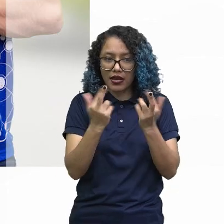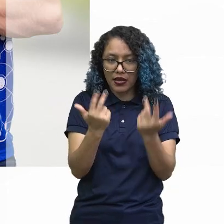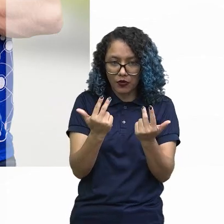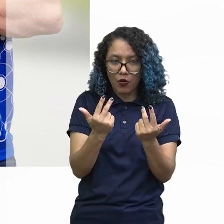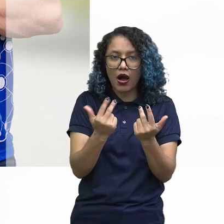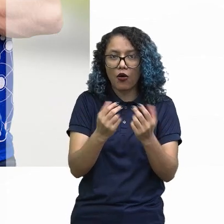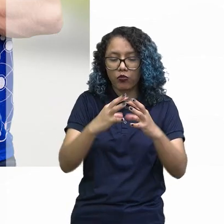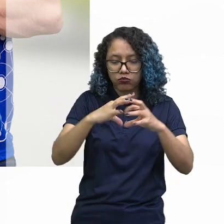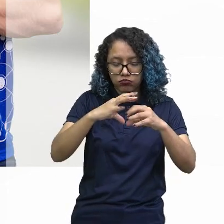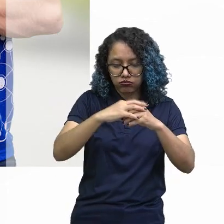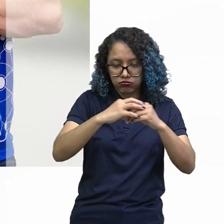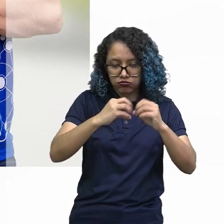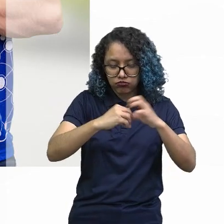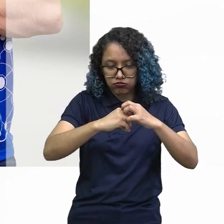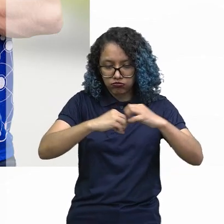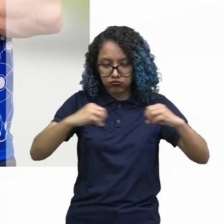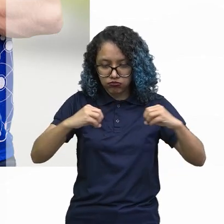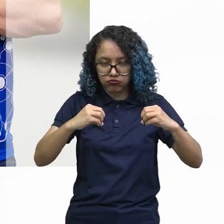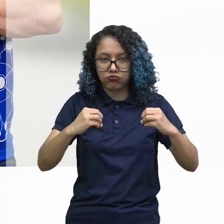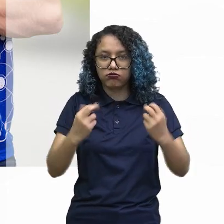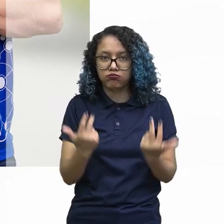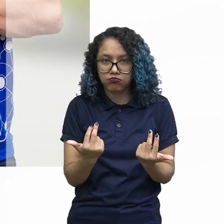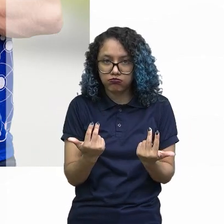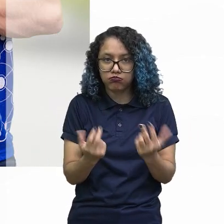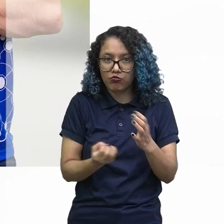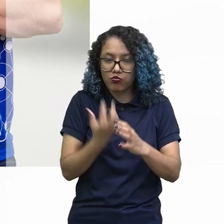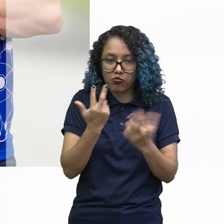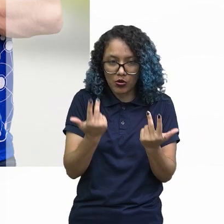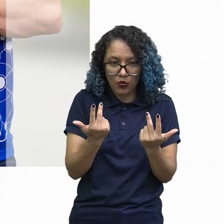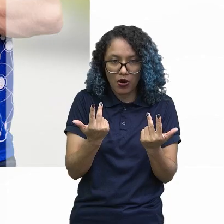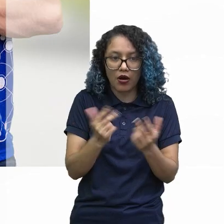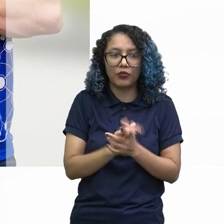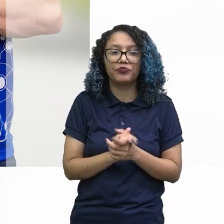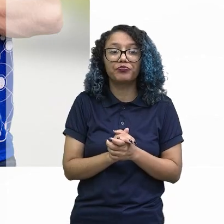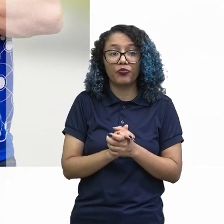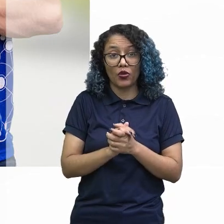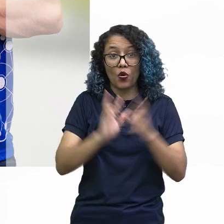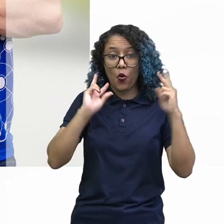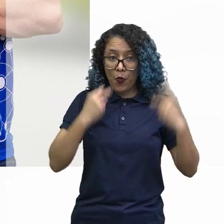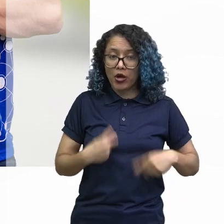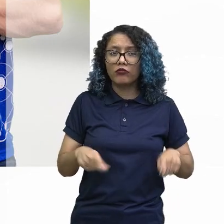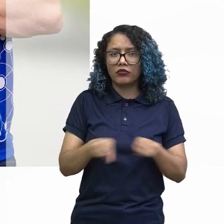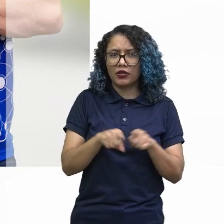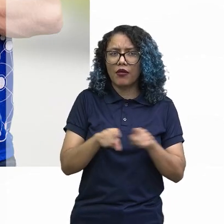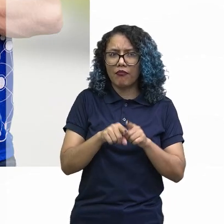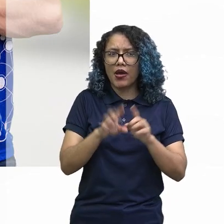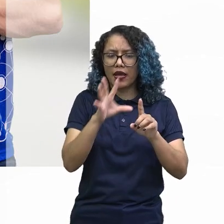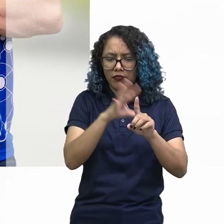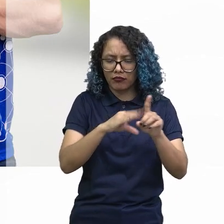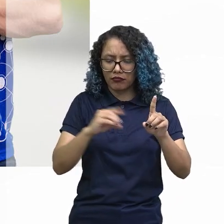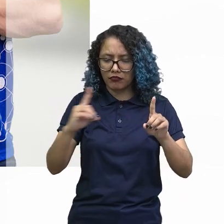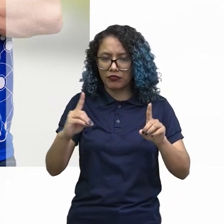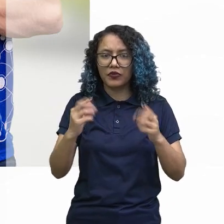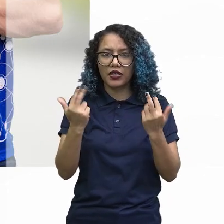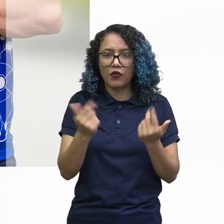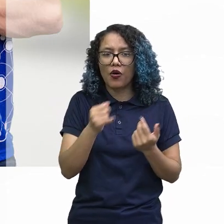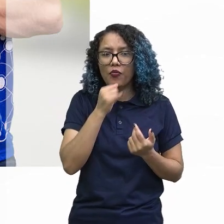bactérias idênticas. Os seres humanos também podem gerar clones de forma natural, como ocorre com os